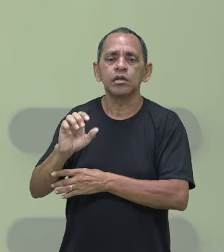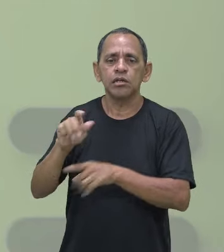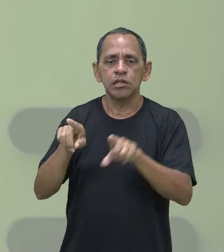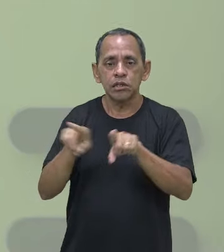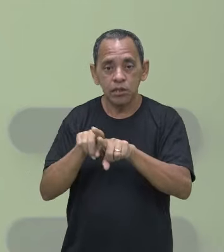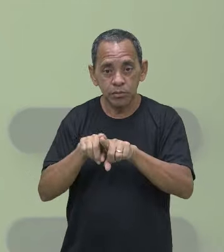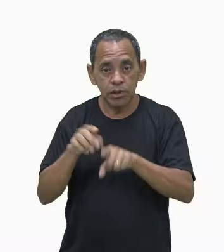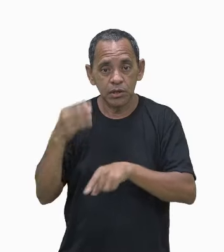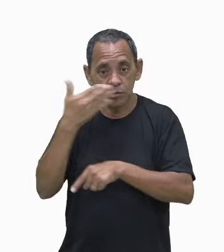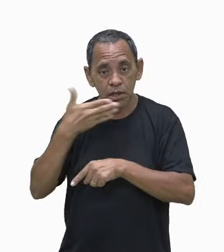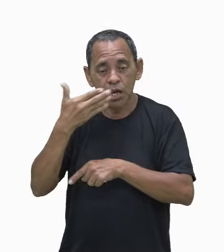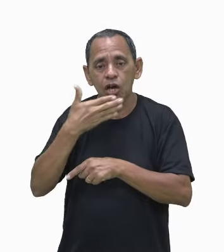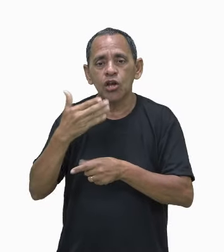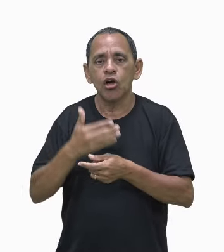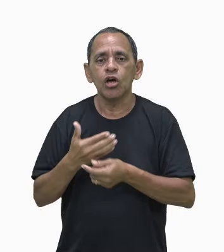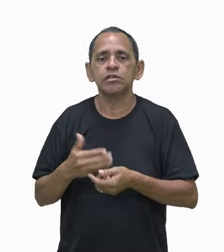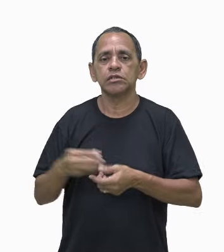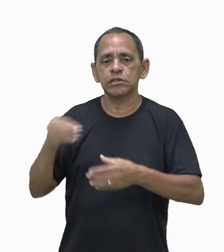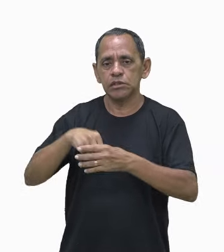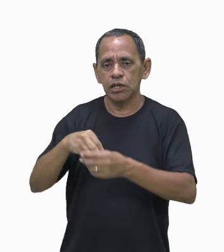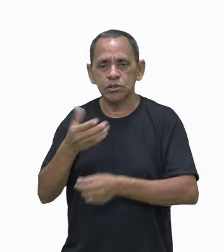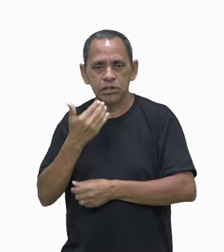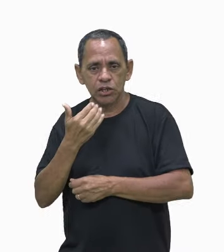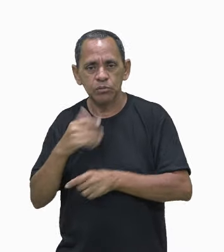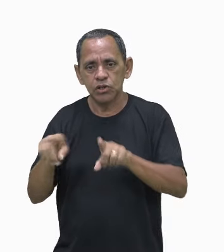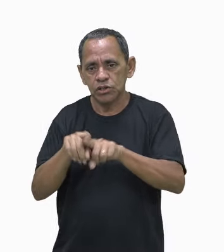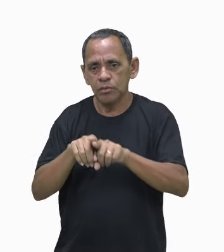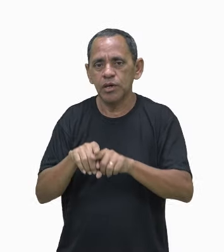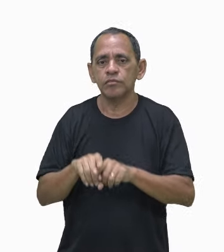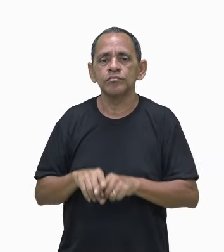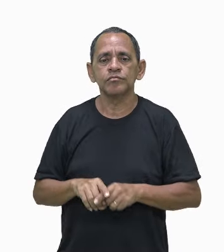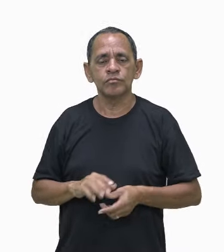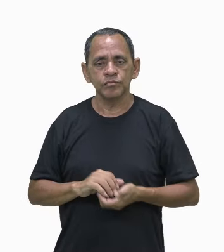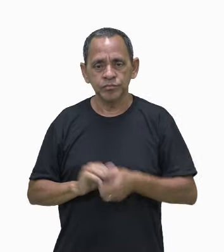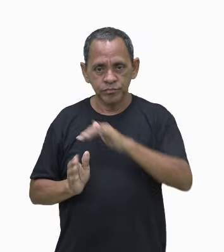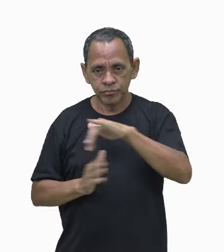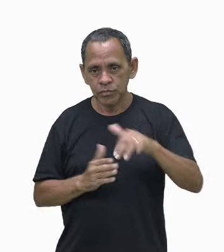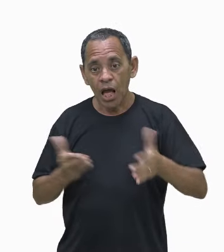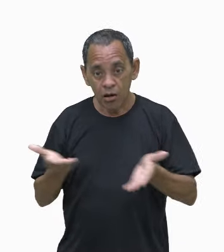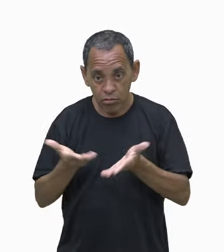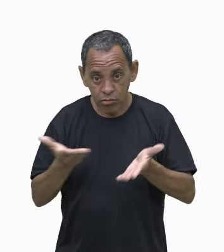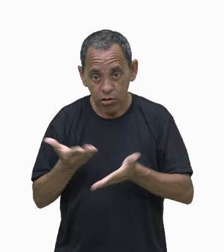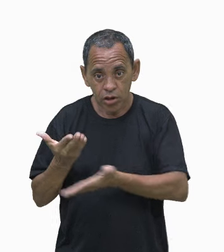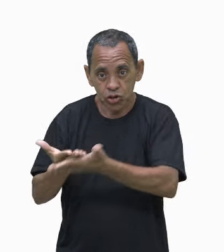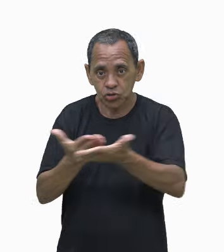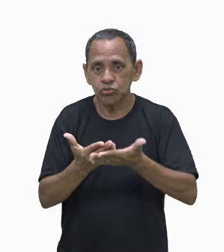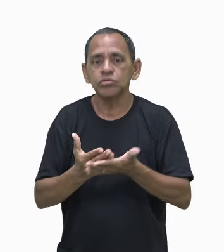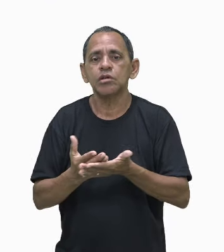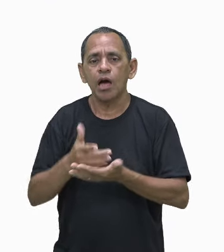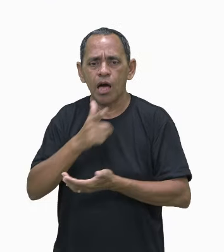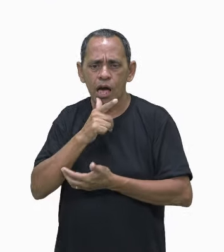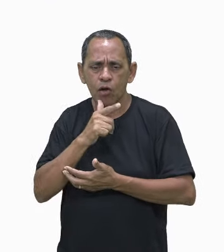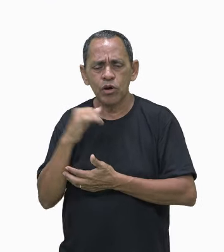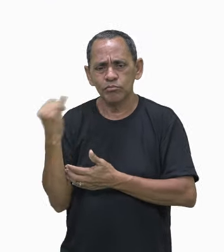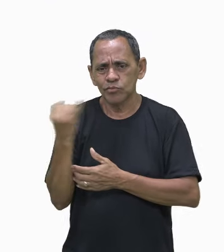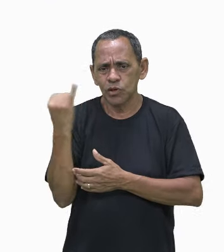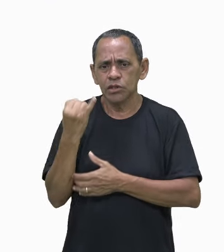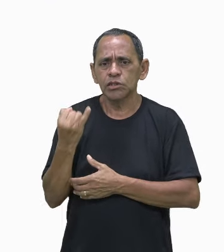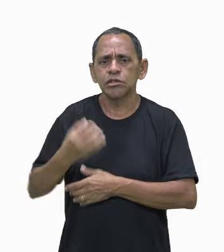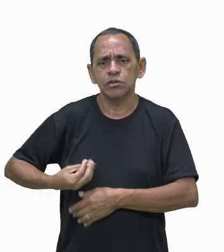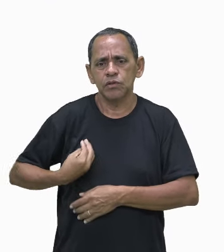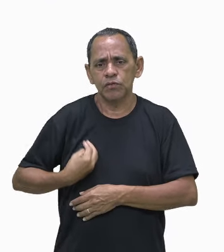nós vamos continuar aí estudando as funções da água, porque nós já percebemos que ela é muito importante para a nossa vida e nós não